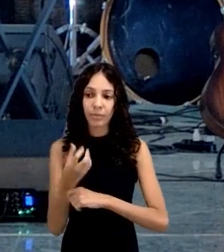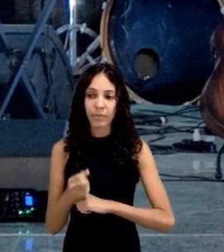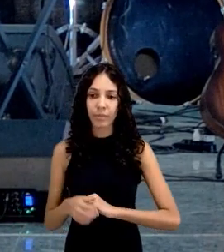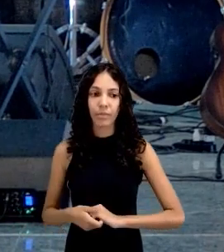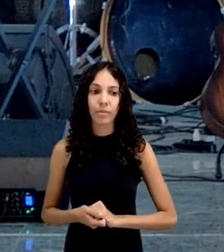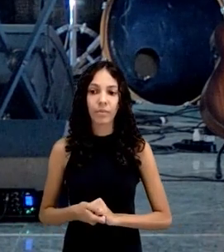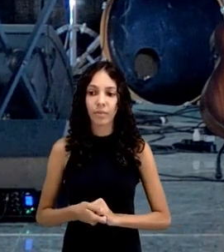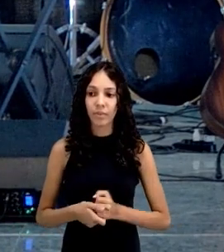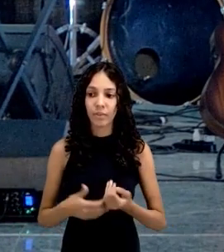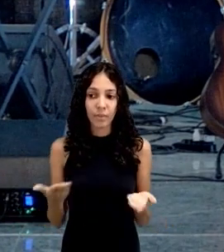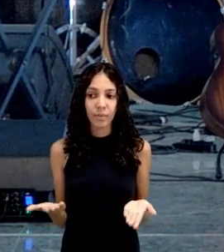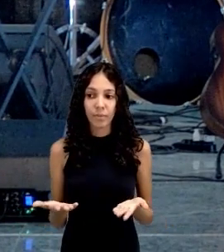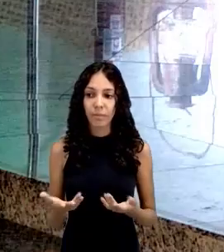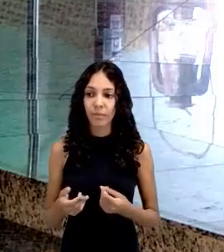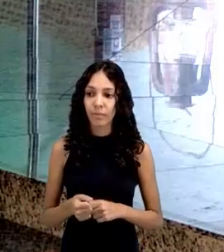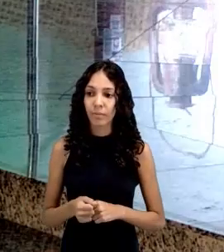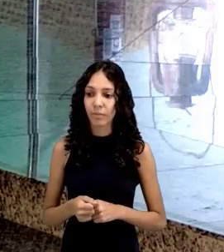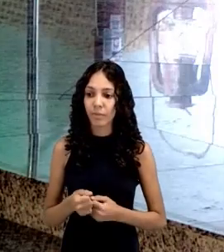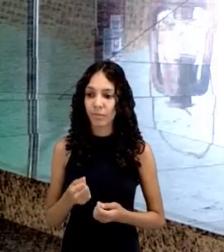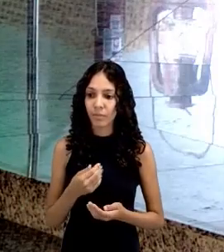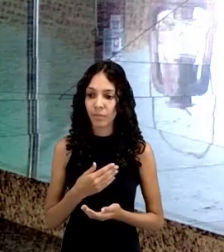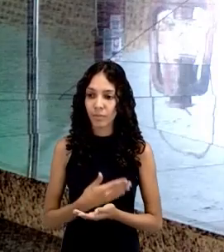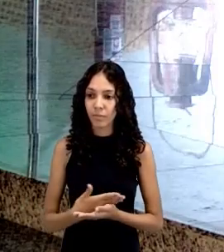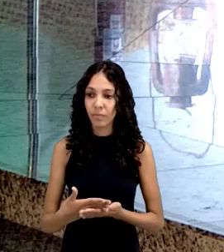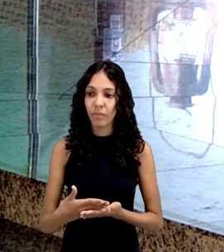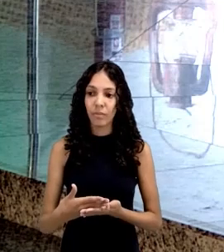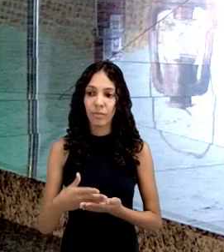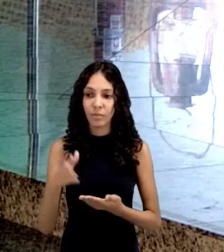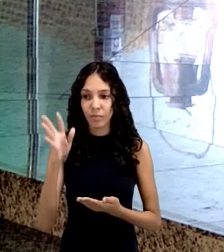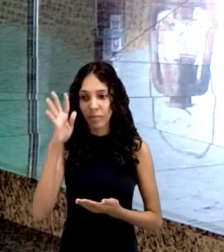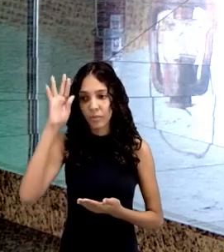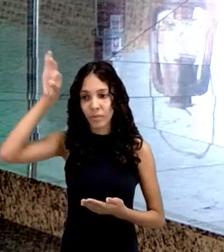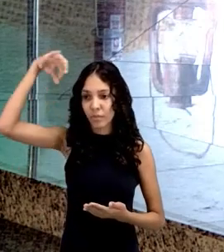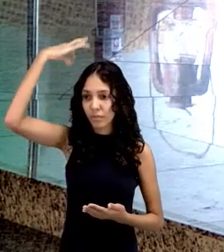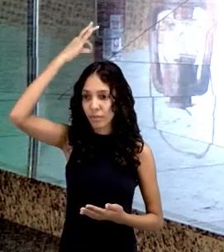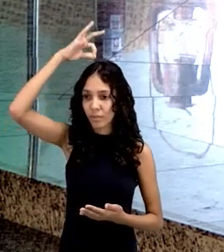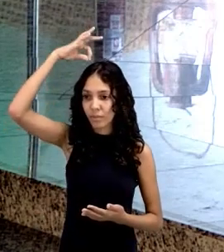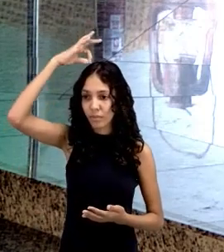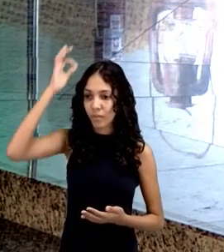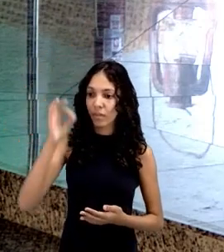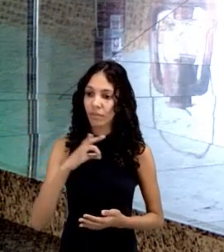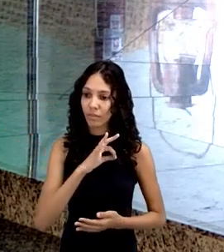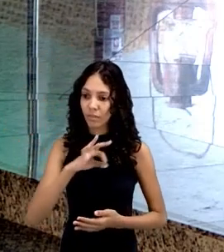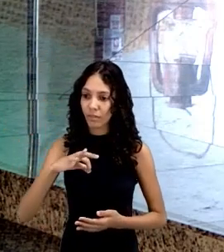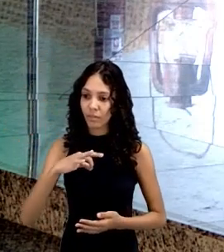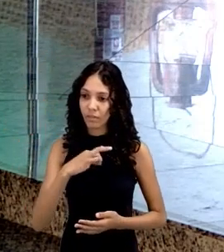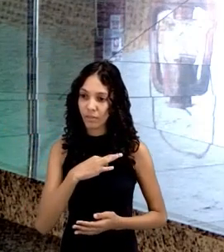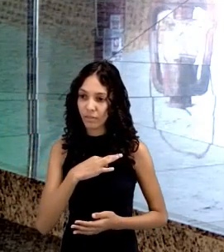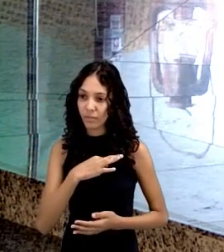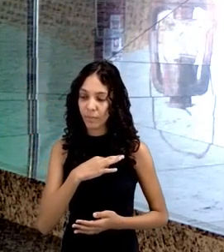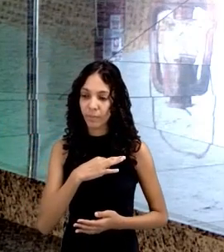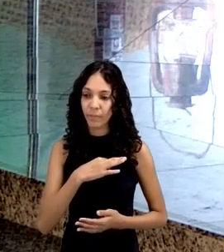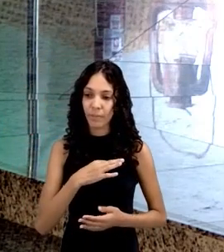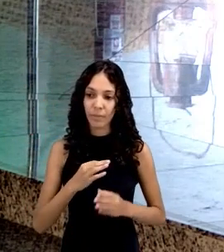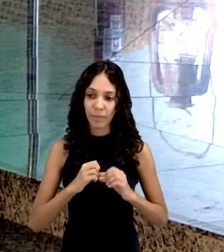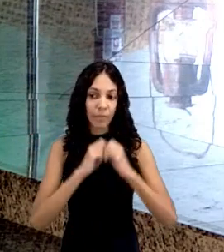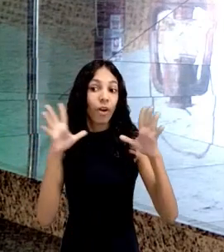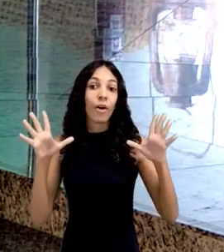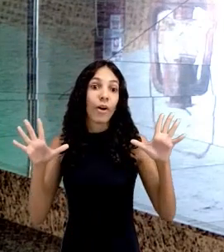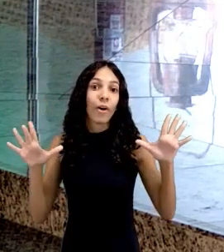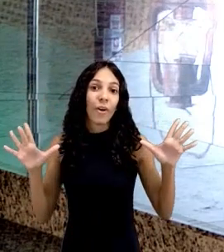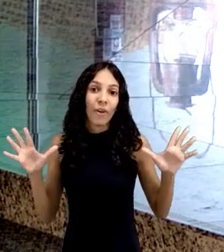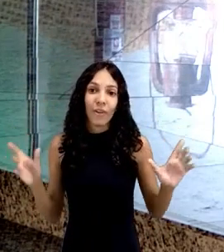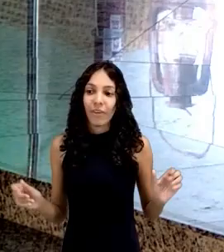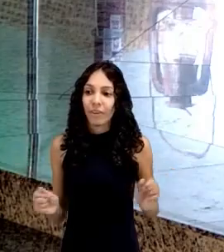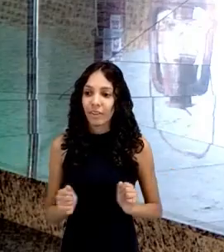seu coração, acontece uma explosão existencial e você é recriado. Você tem noção do que é